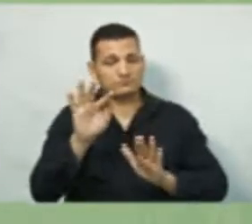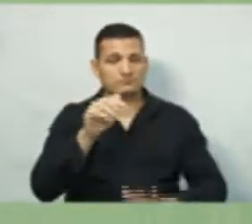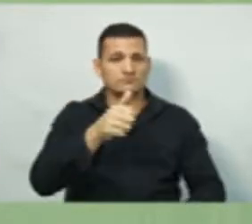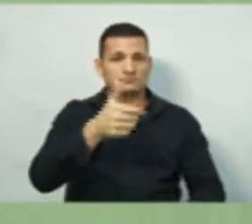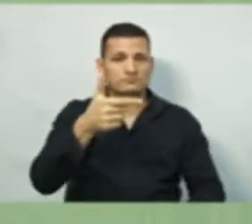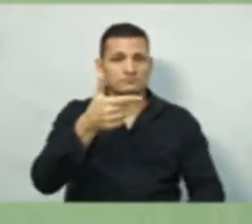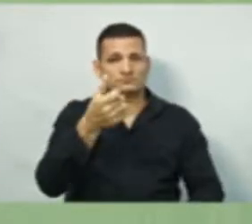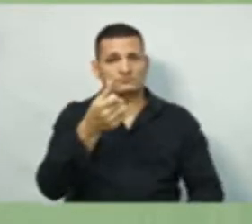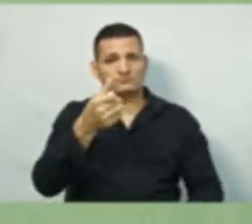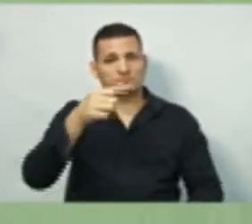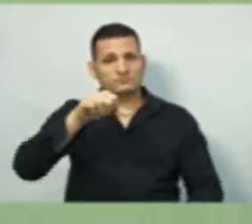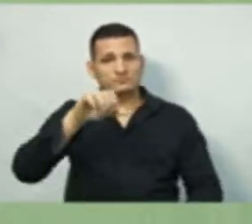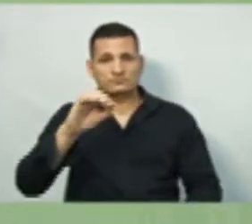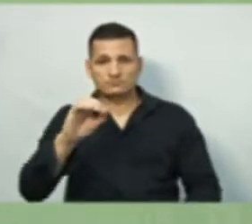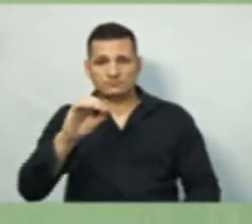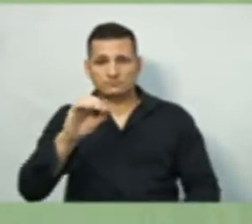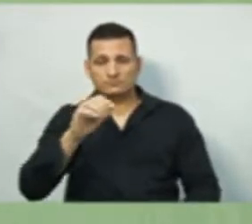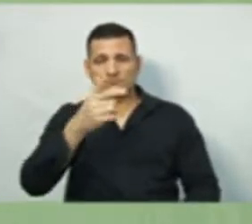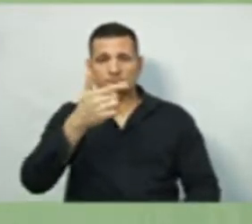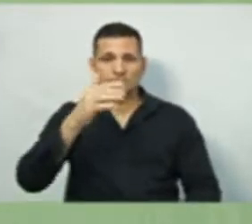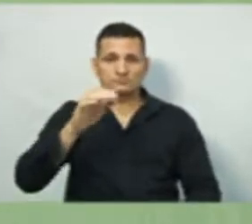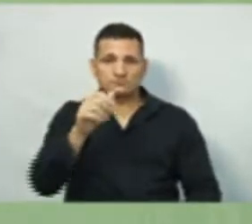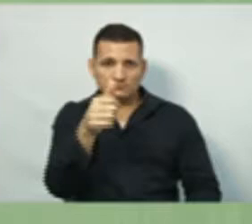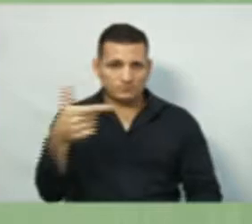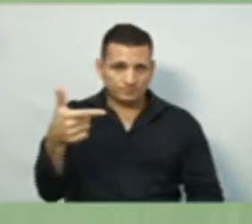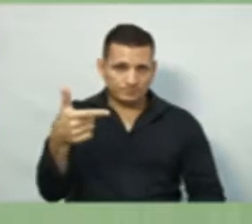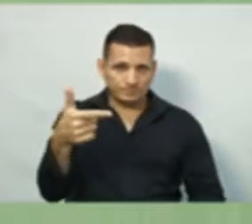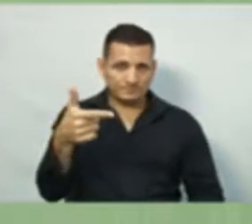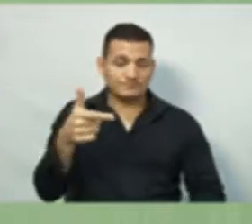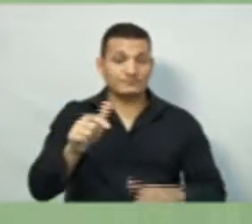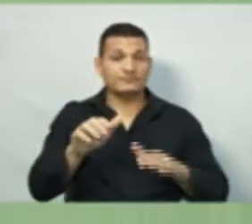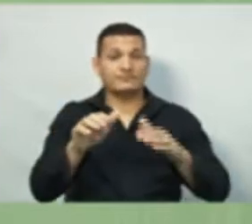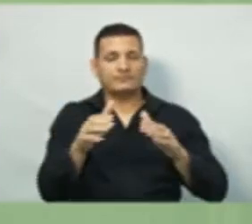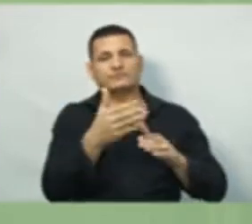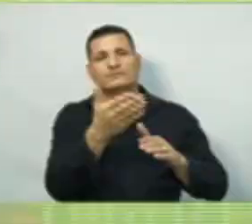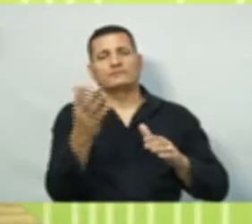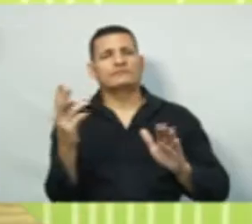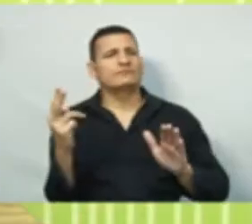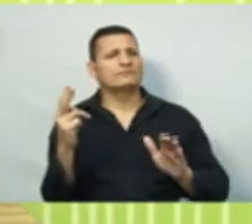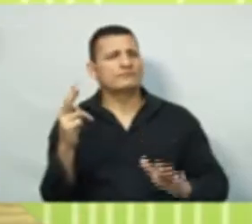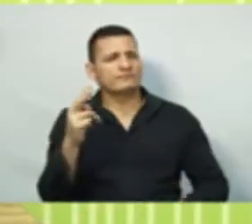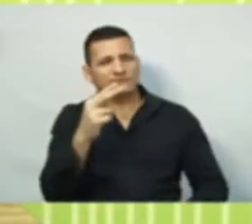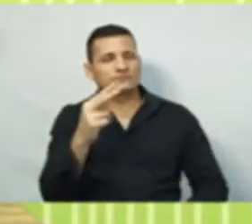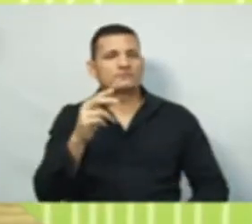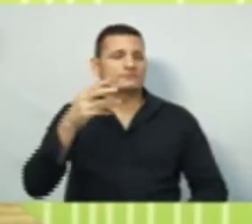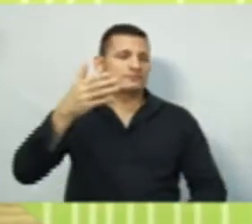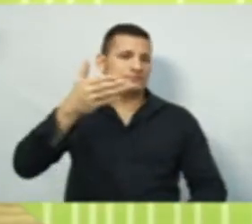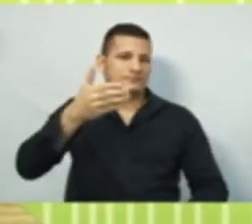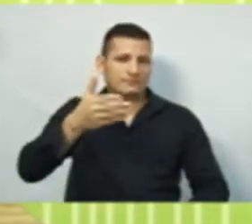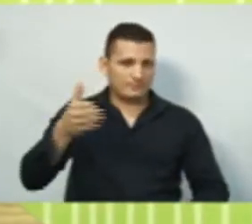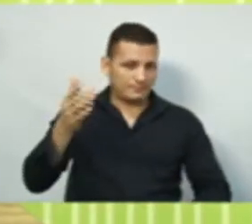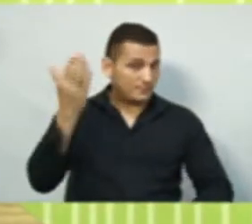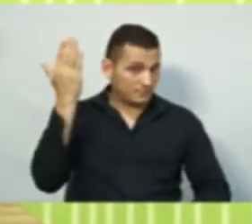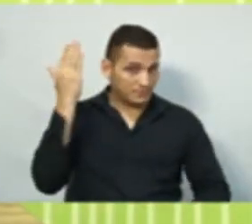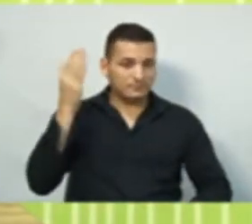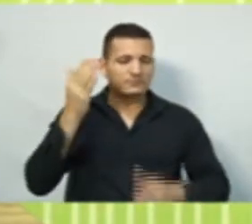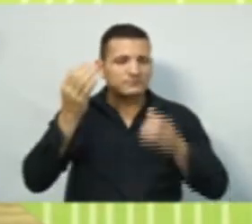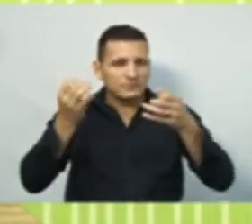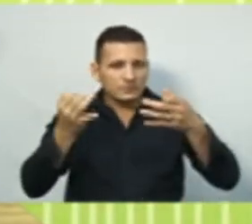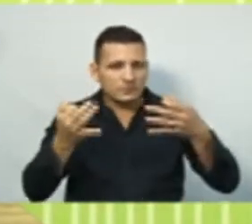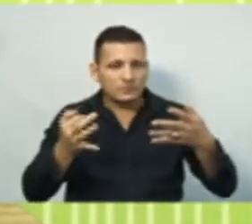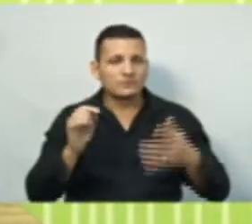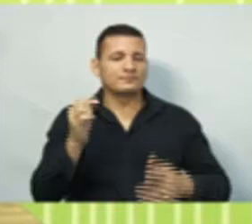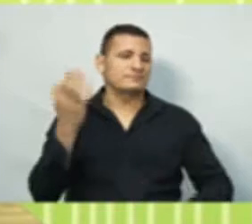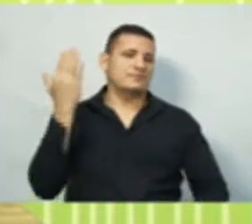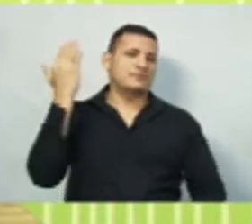12.690 de 2012. Então, vocês viram que a semana passada nós começamos falando um pouquinho do